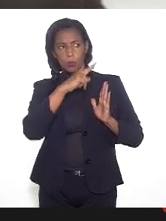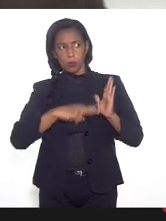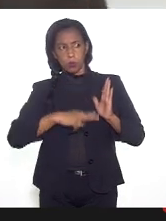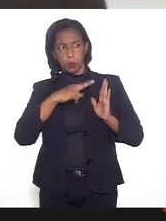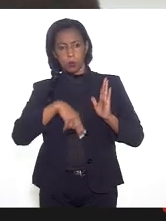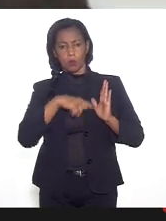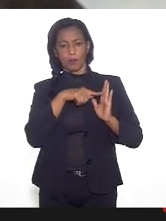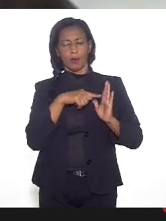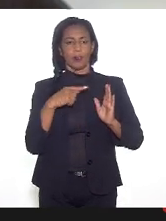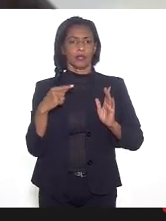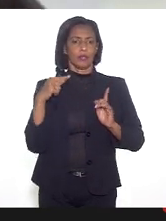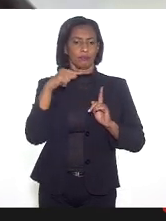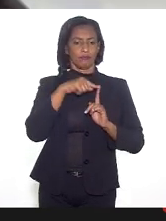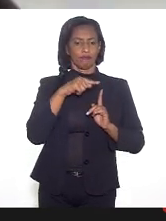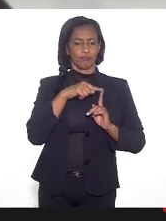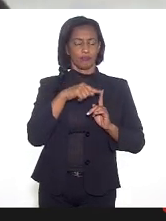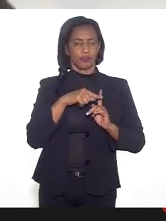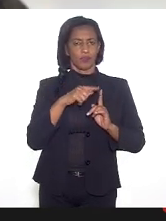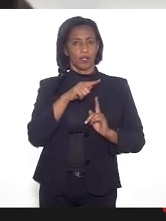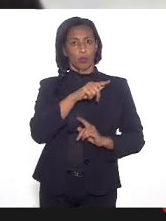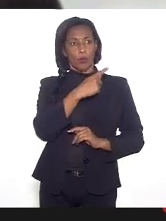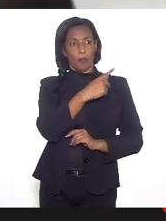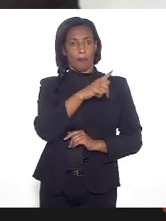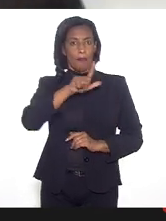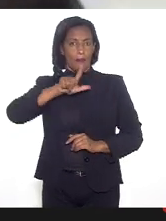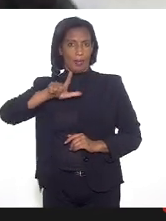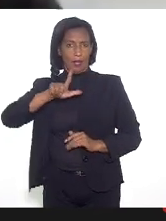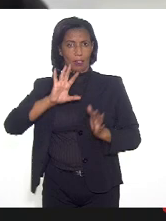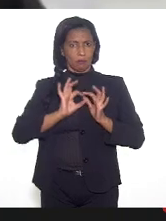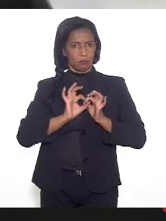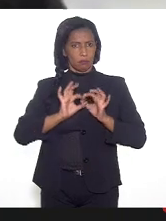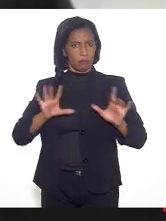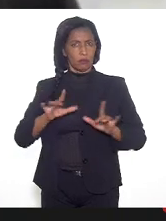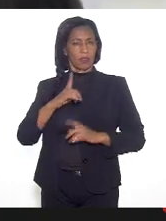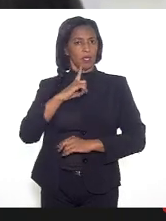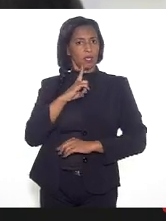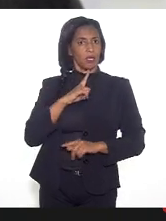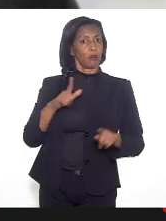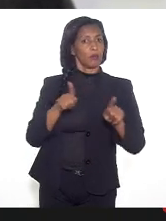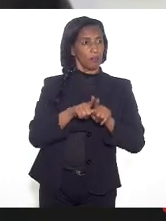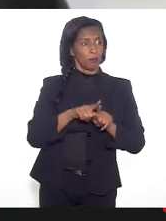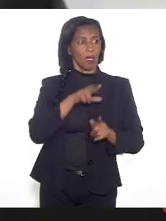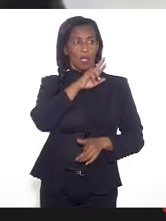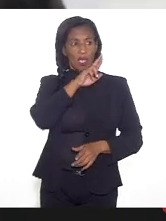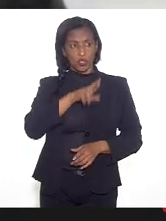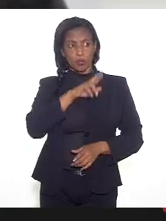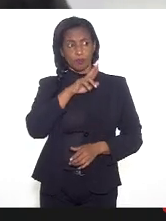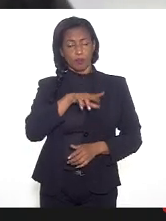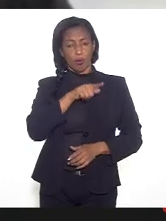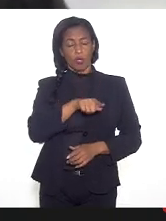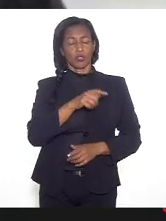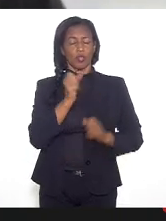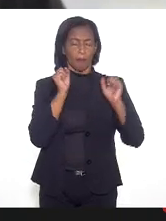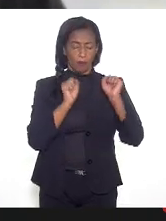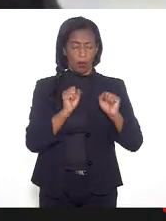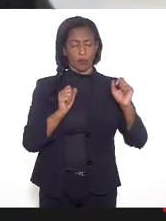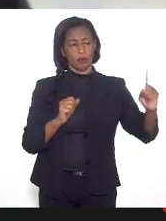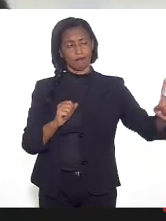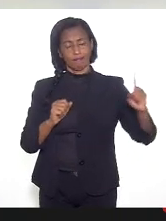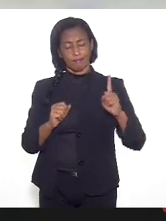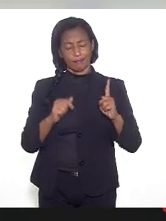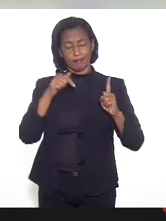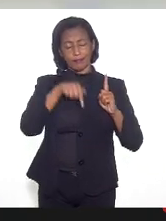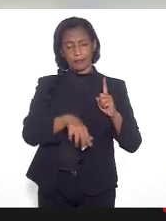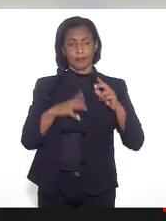dessa indicação legislativa e tanto do PL autorizativo, para que tenhamos também respostas e Vossa Excelência possa vir a